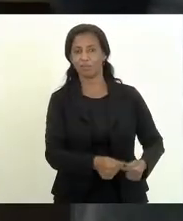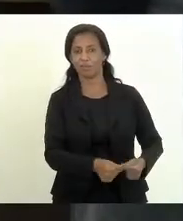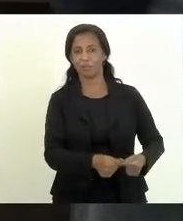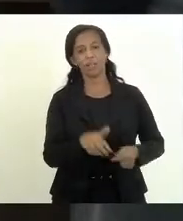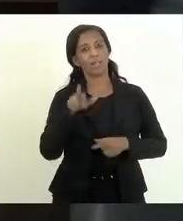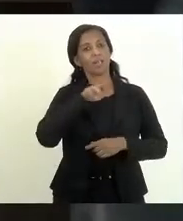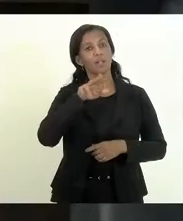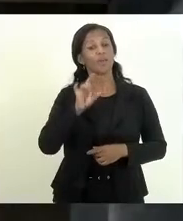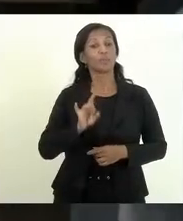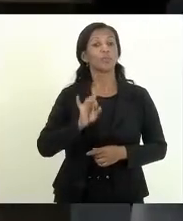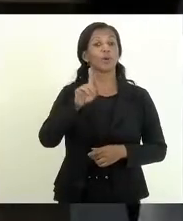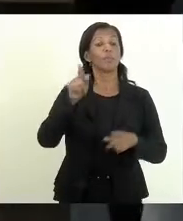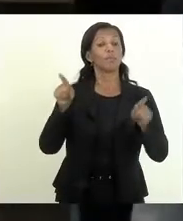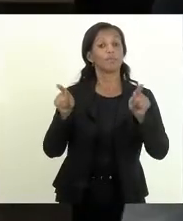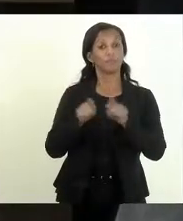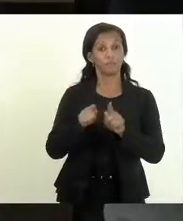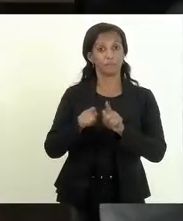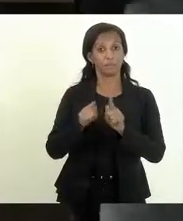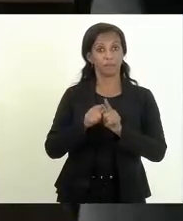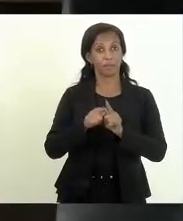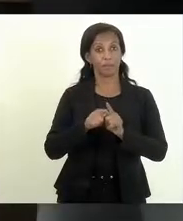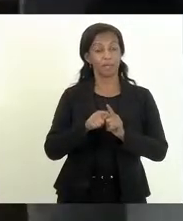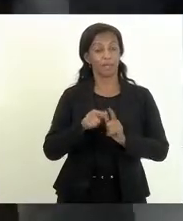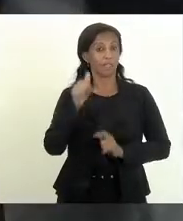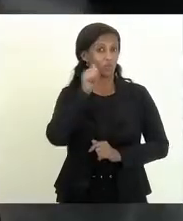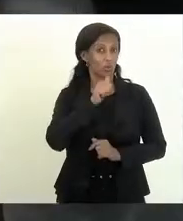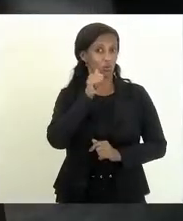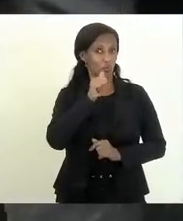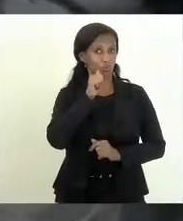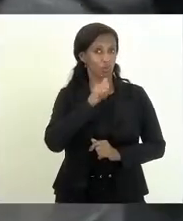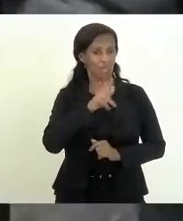só, porque também as rezadeiras representam